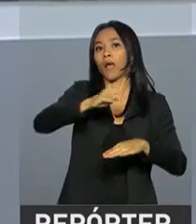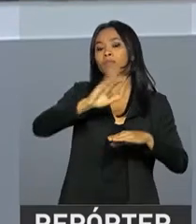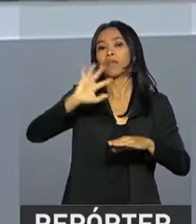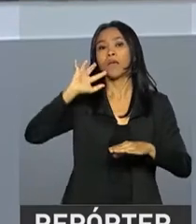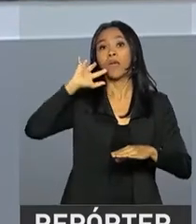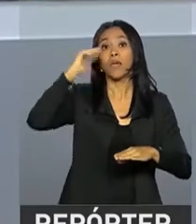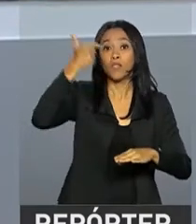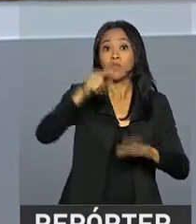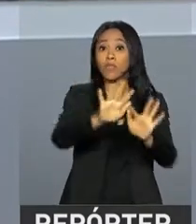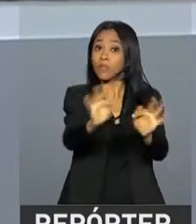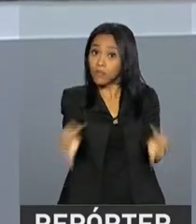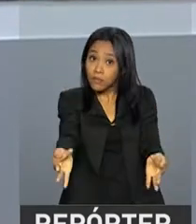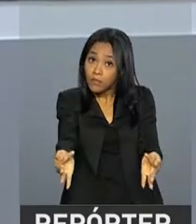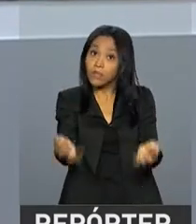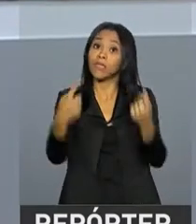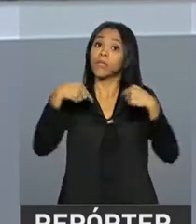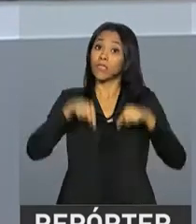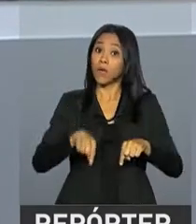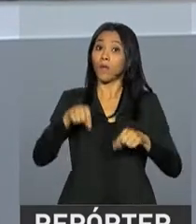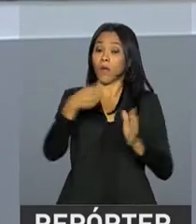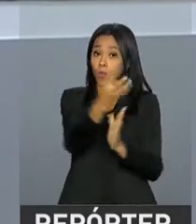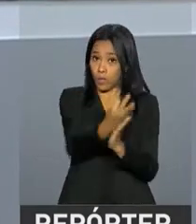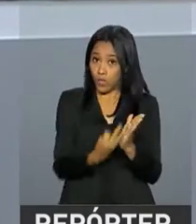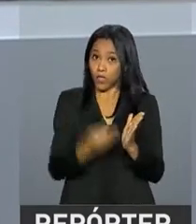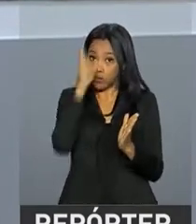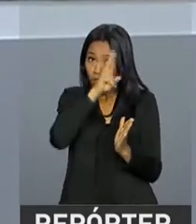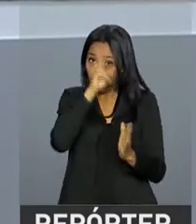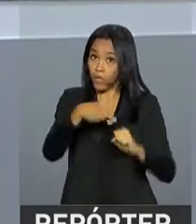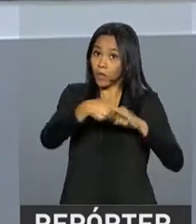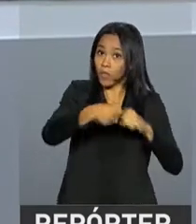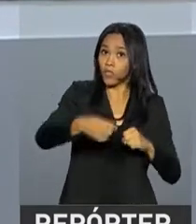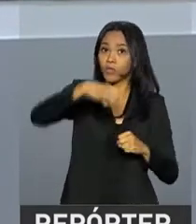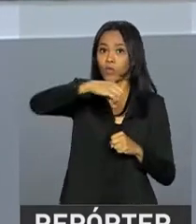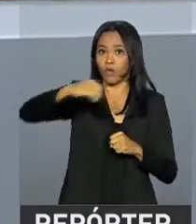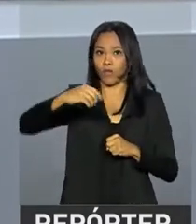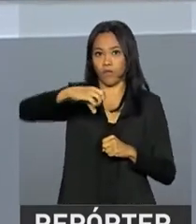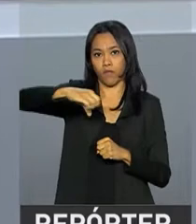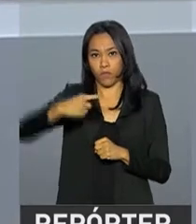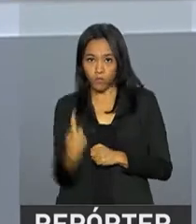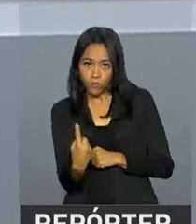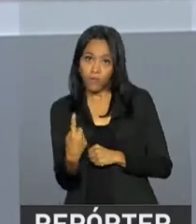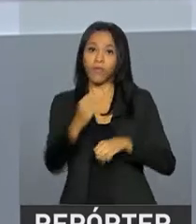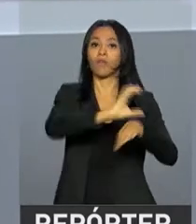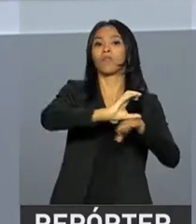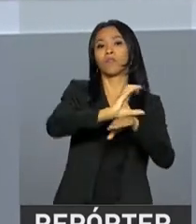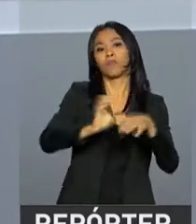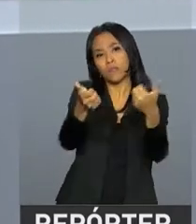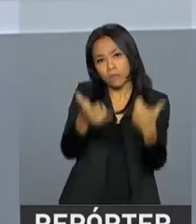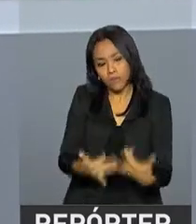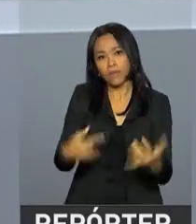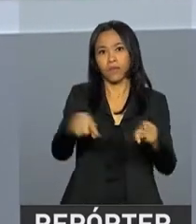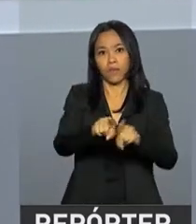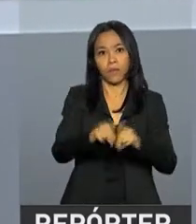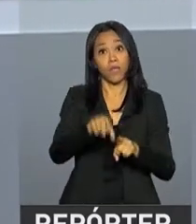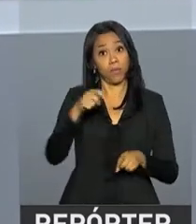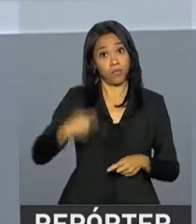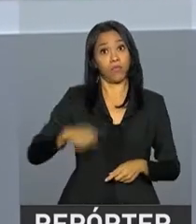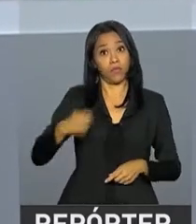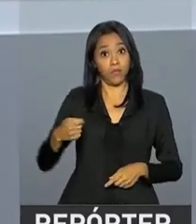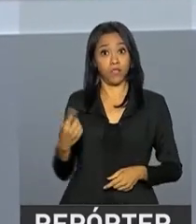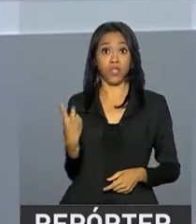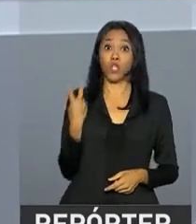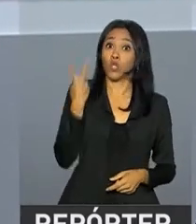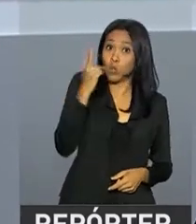a maioria simples a nota lembra ainda que nos artigos 90 e 91 a constituição estabelece também que se pronunciem